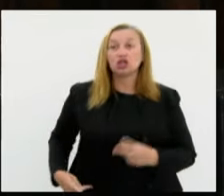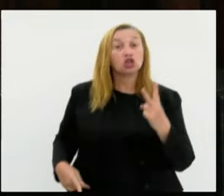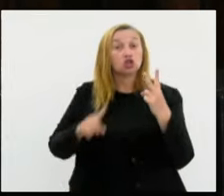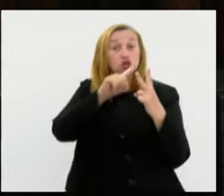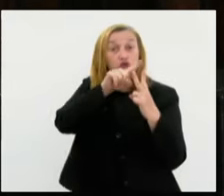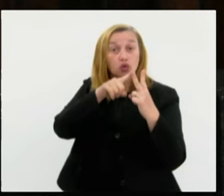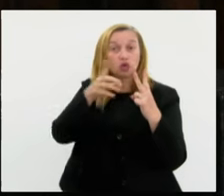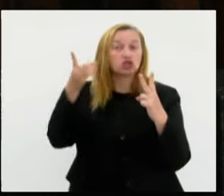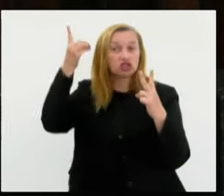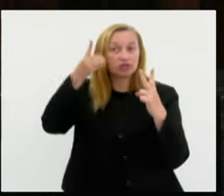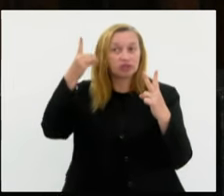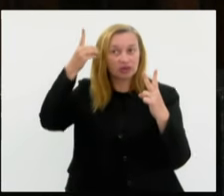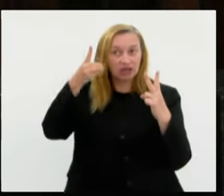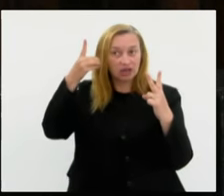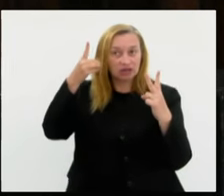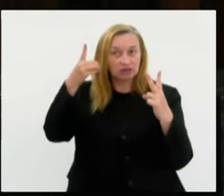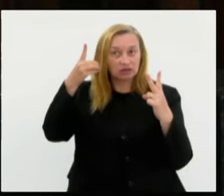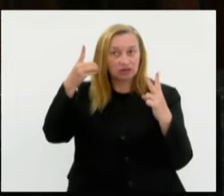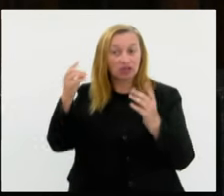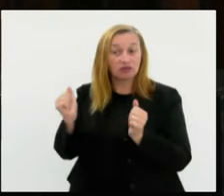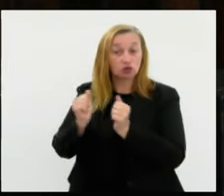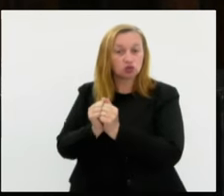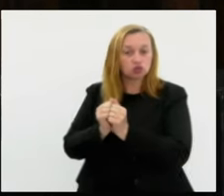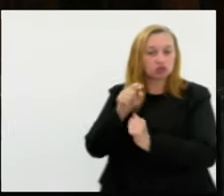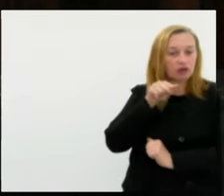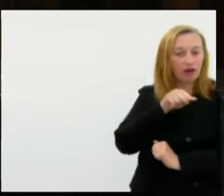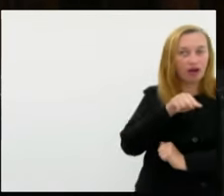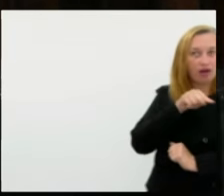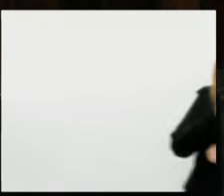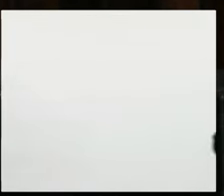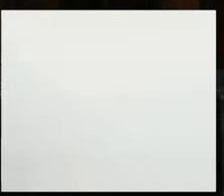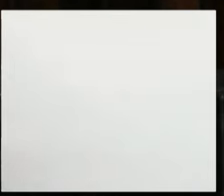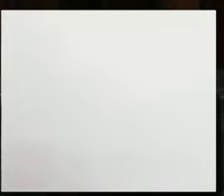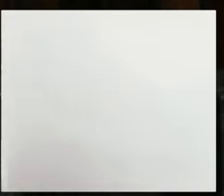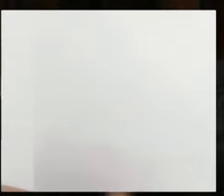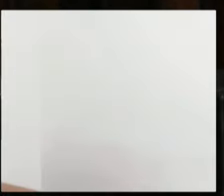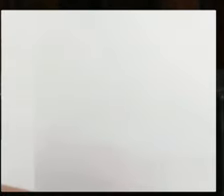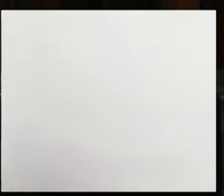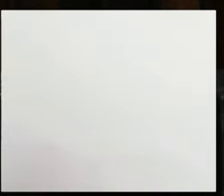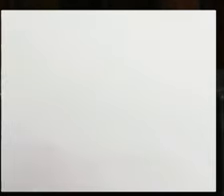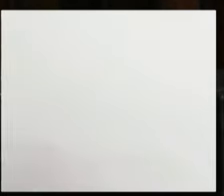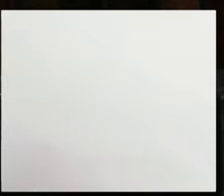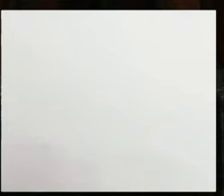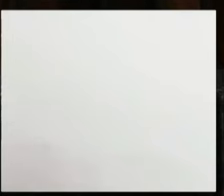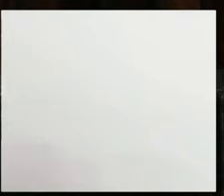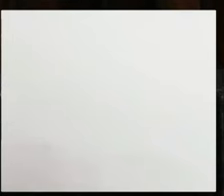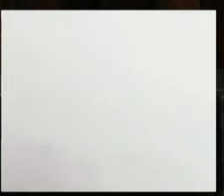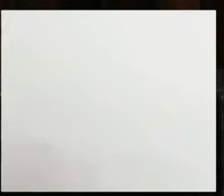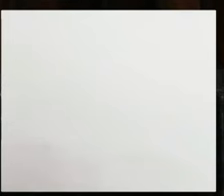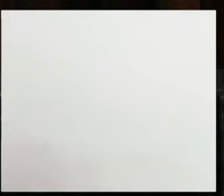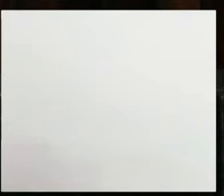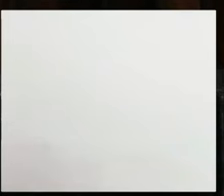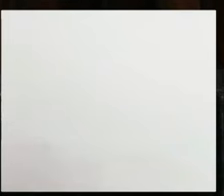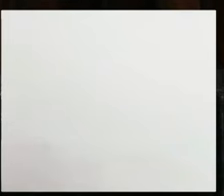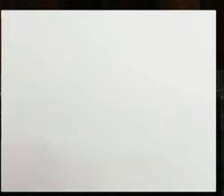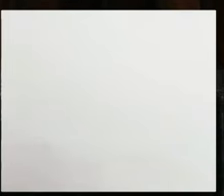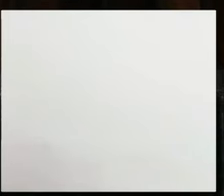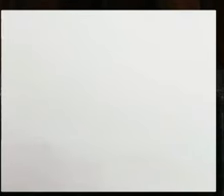2 deputados constituintes. Nós temos o deputado Átila Nunes, com toda a força do seu